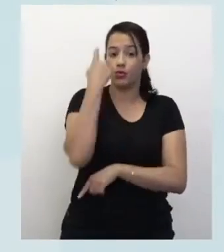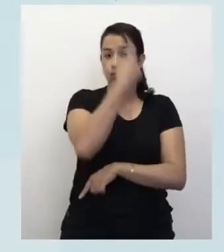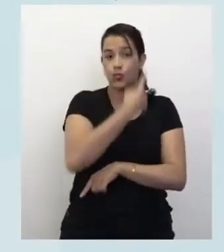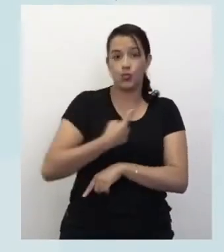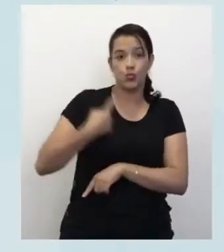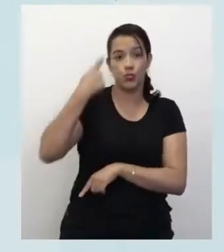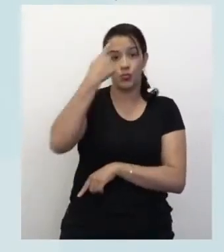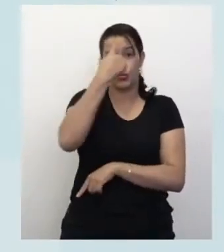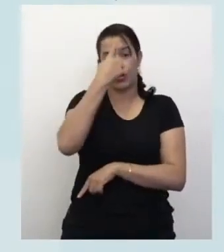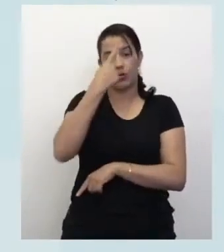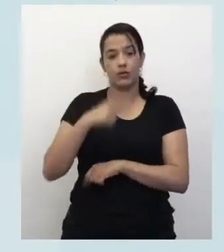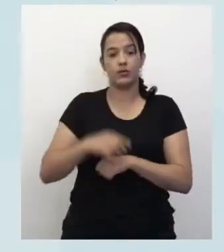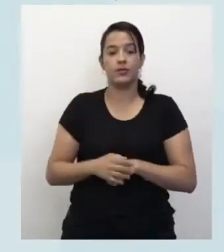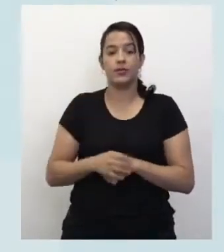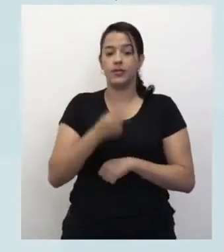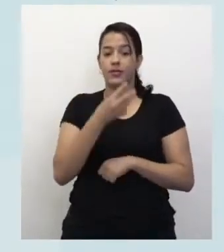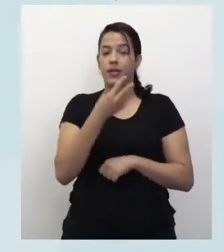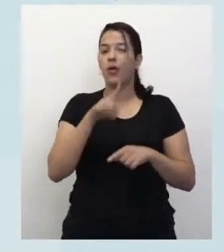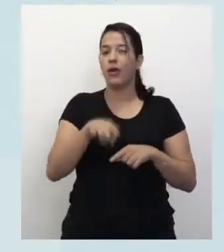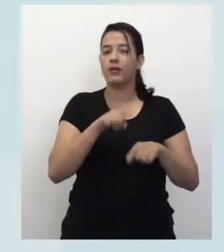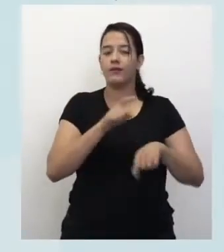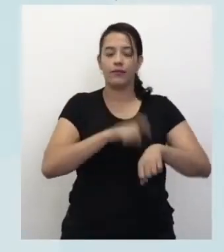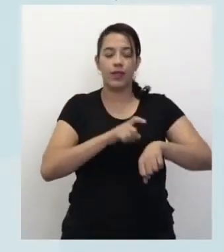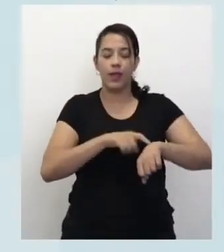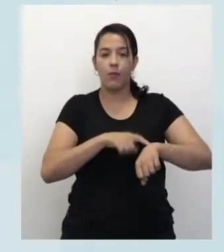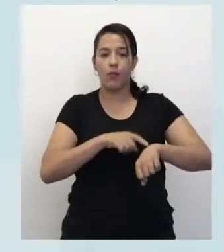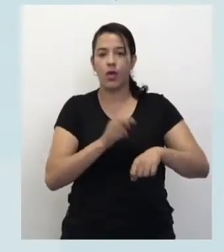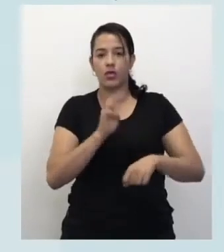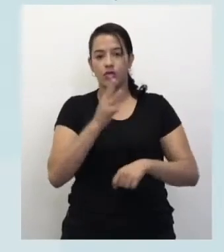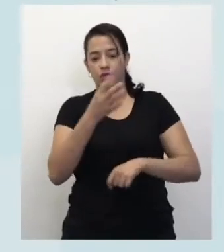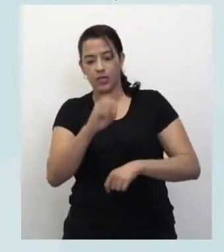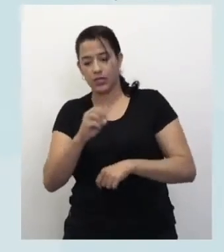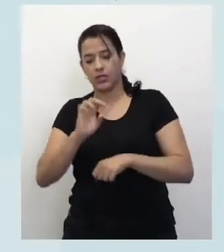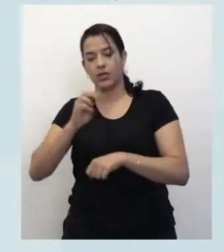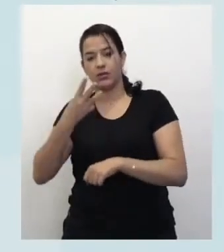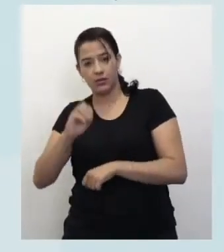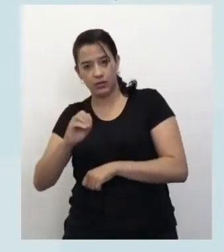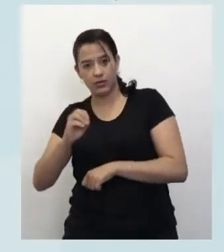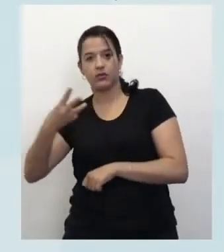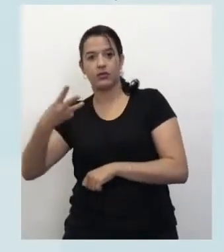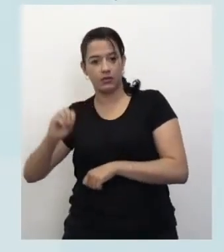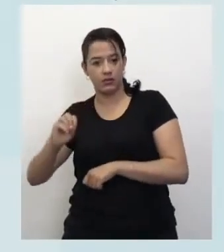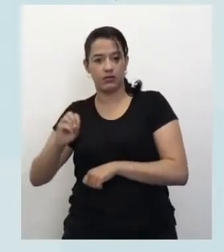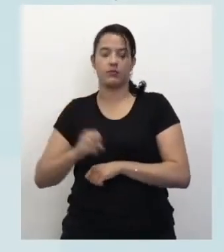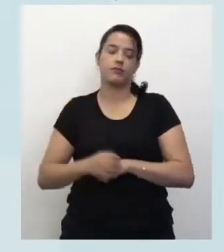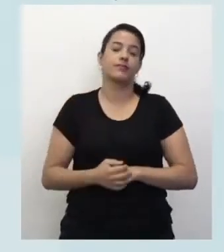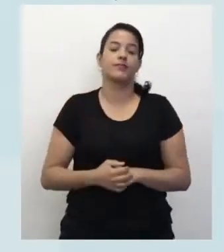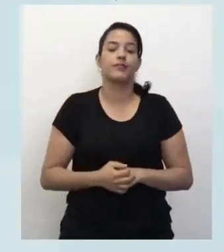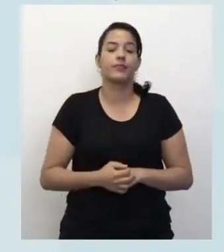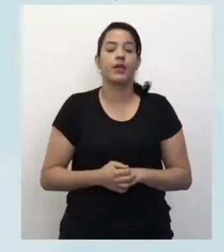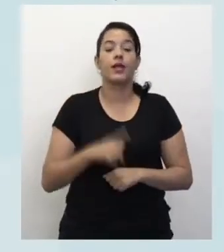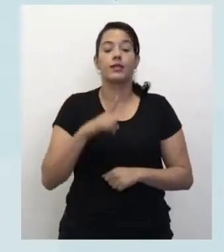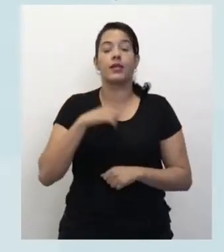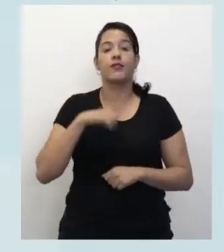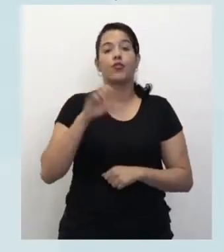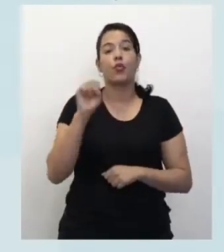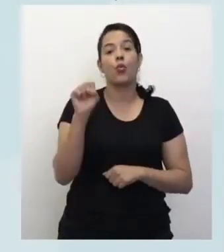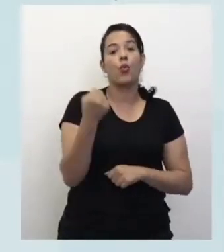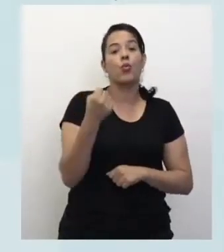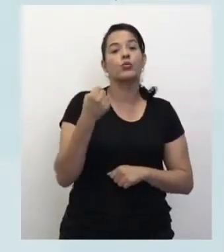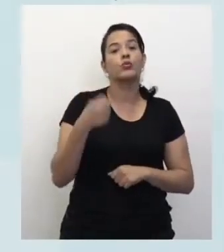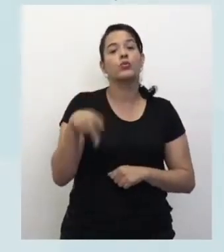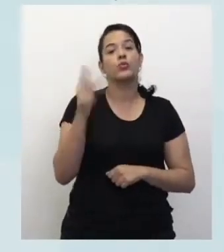aqui ele vai trabalhando de quanto? De meia em meia hora, tá? Ele se deslocou 8 km. Depois